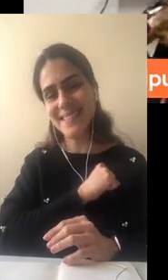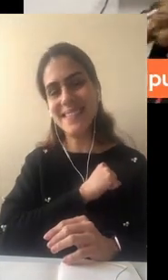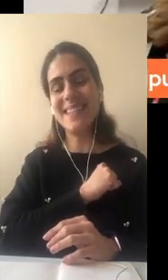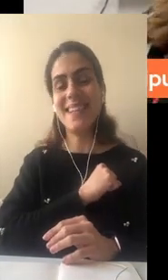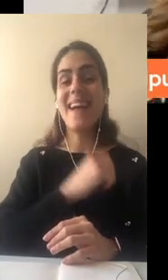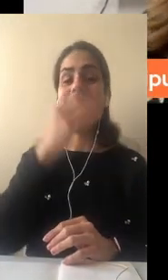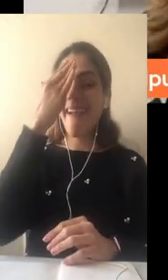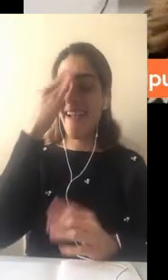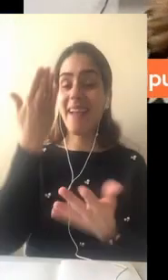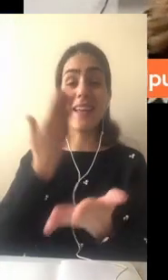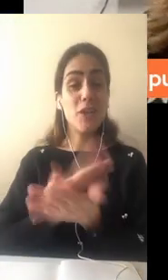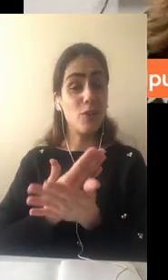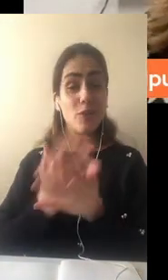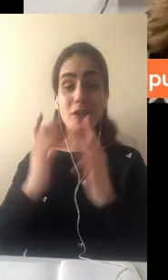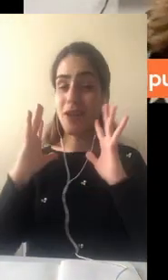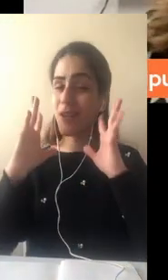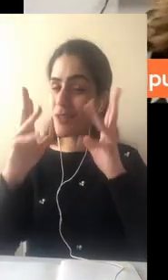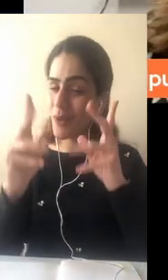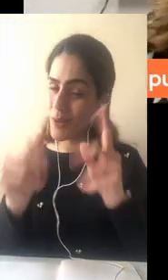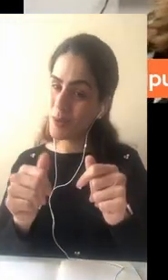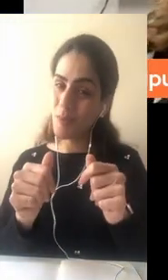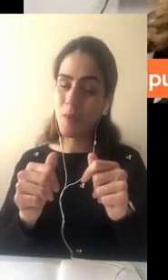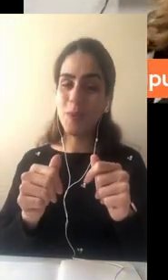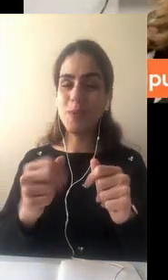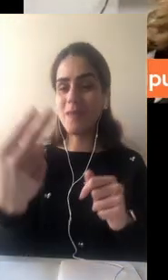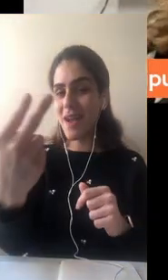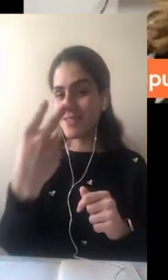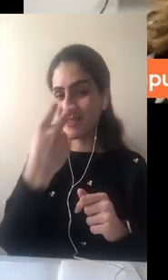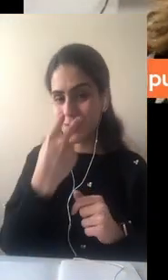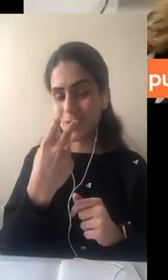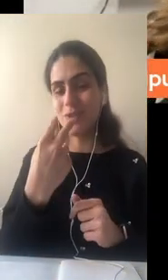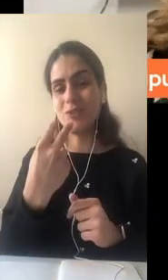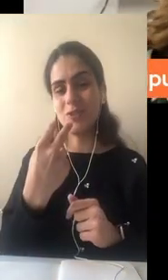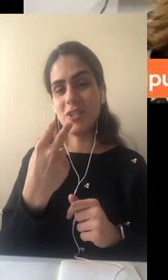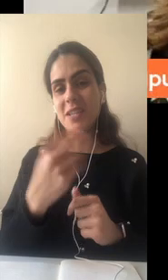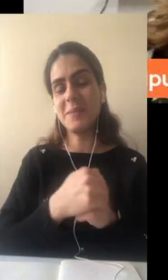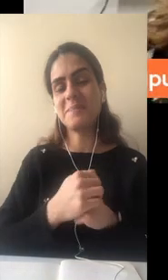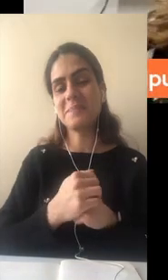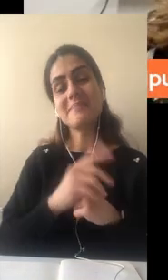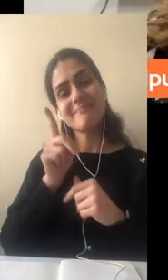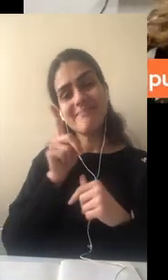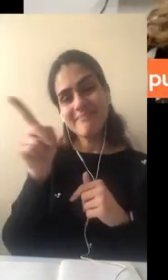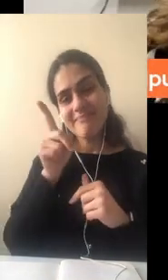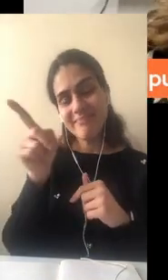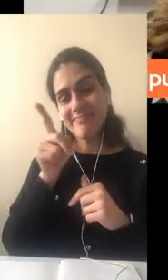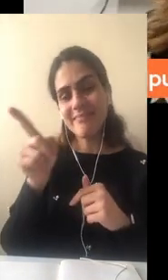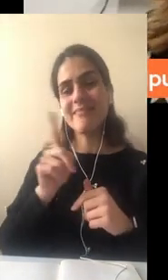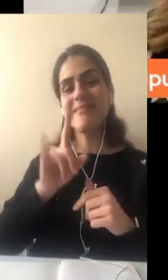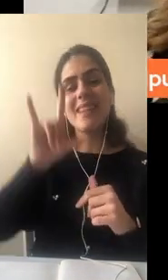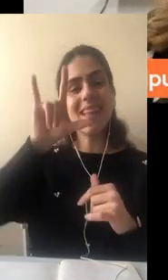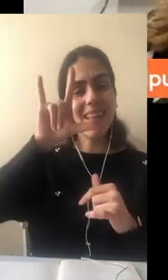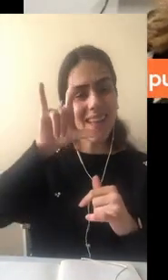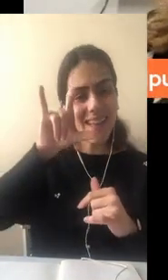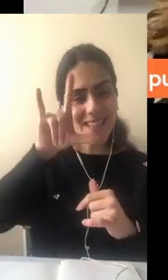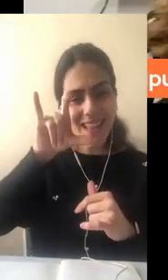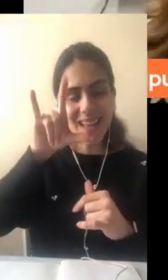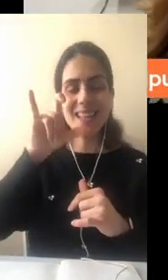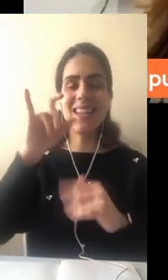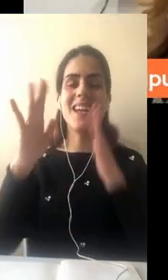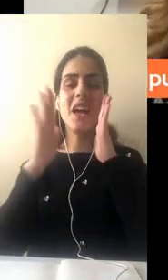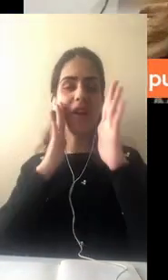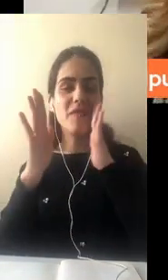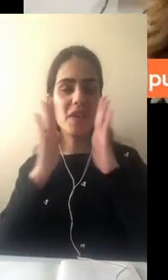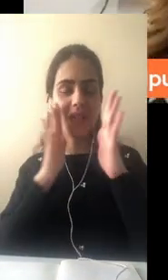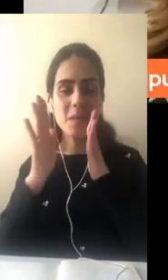Amei. Eu creio que todo mundo que vai ouvir e assistir esse tempo nosso, né? A Cássia está aí disponível, vai lá nas redes